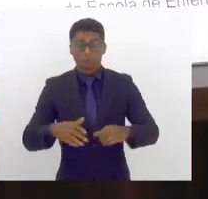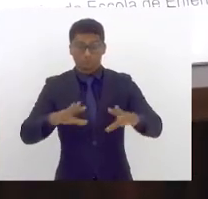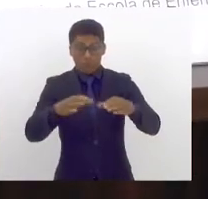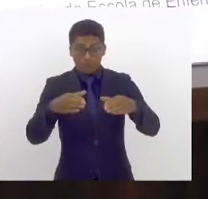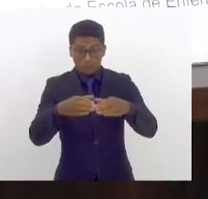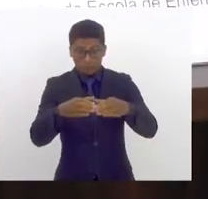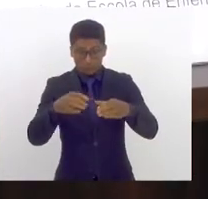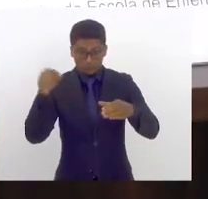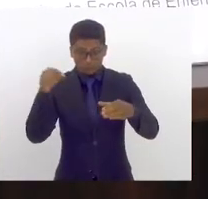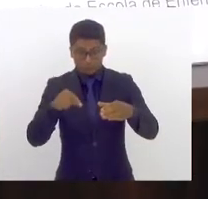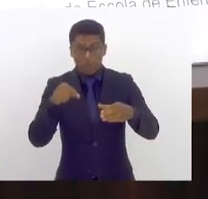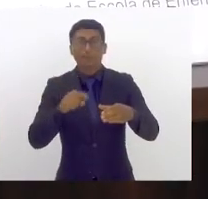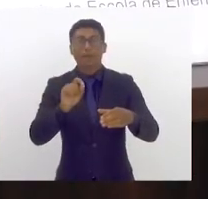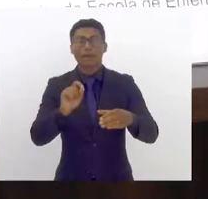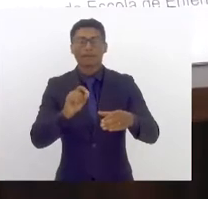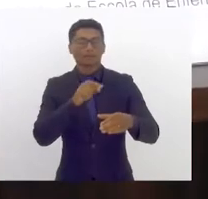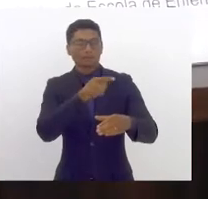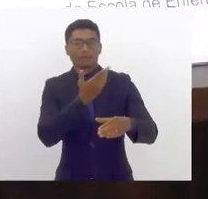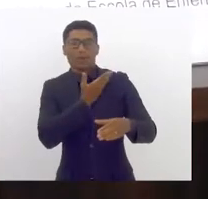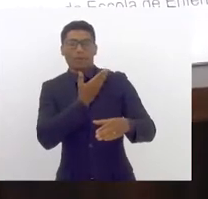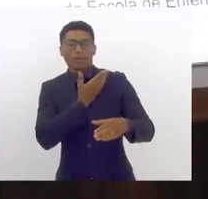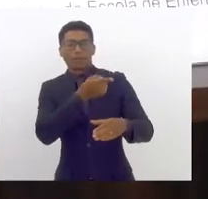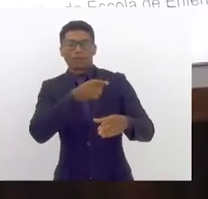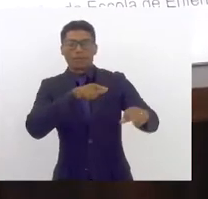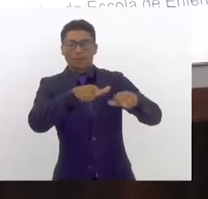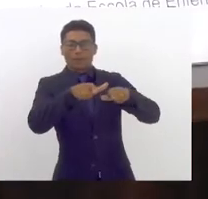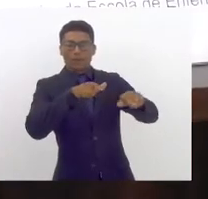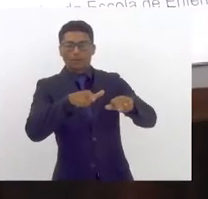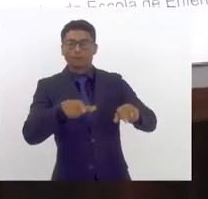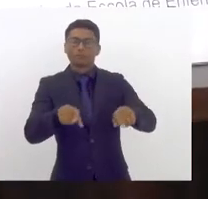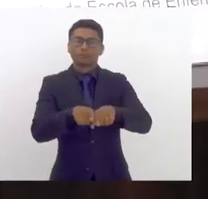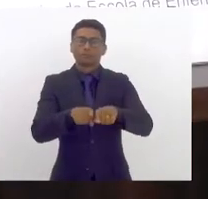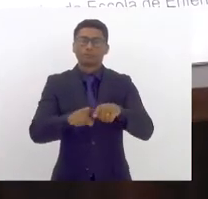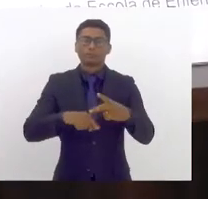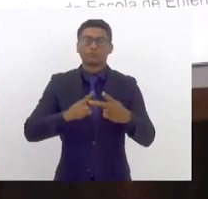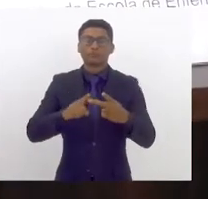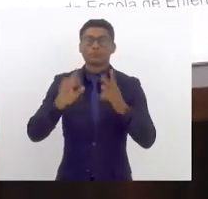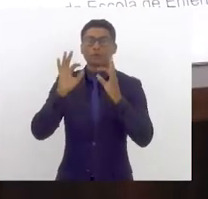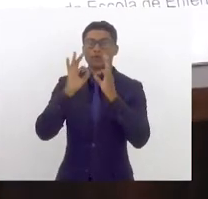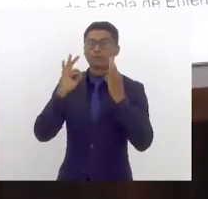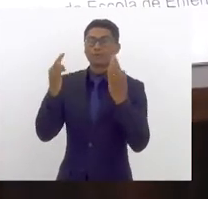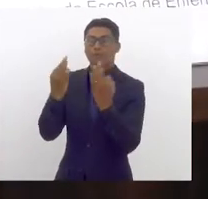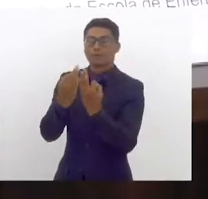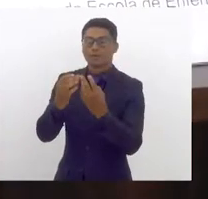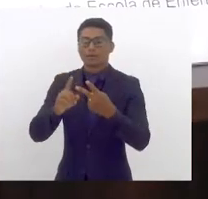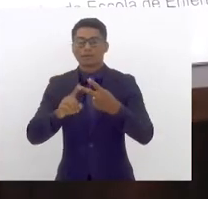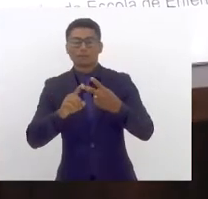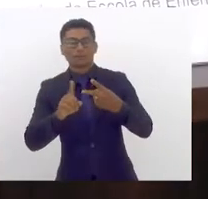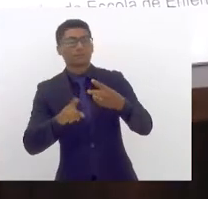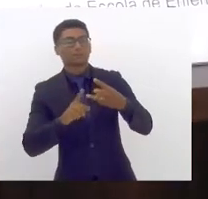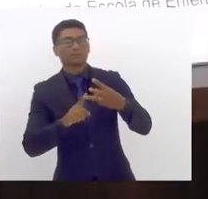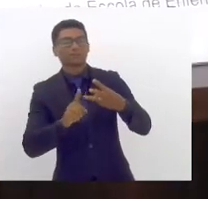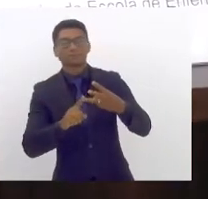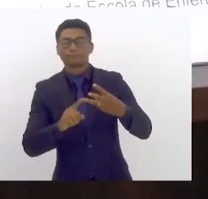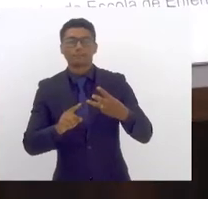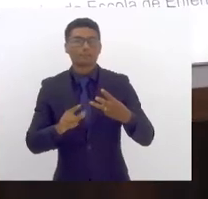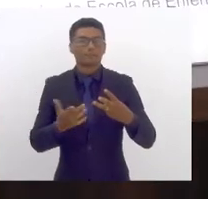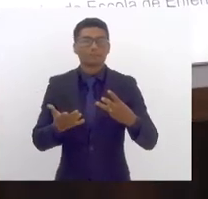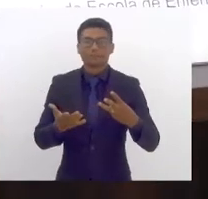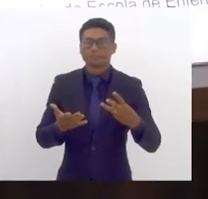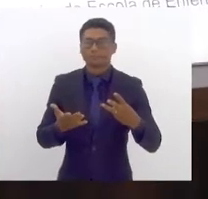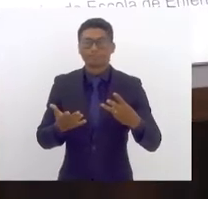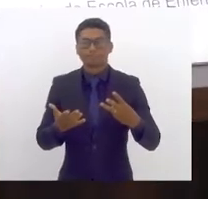dos meus colegas de trabalho eu tive uma rede de apoio da minha família eu tive uma rede de apoio que foi